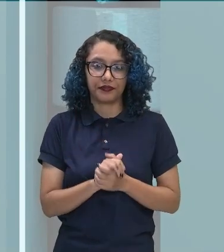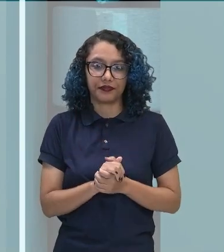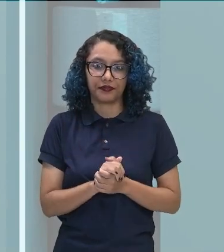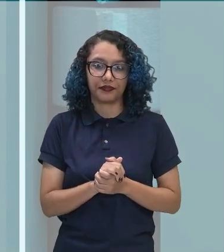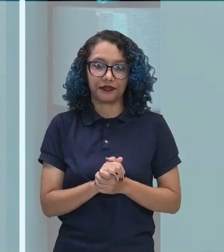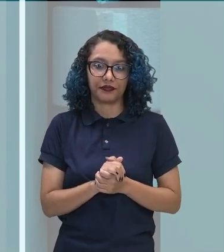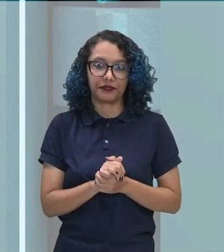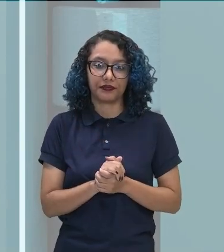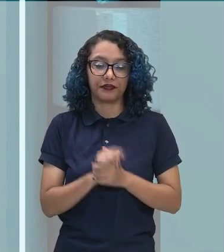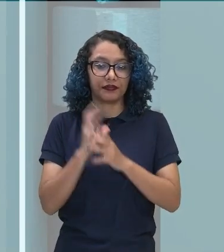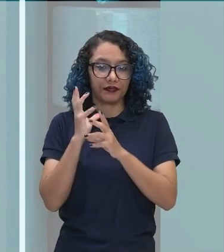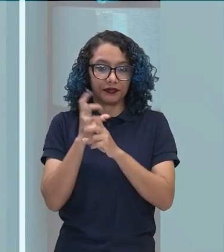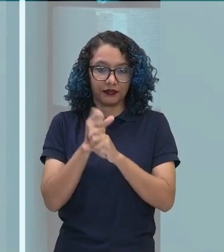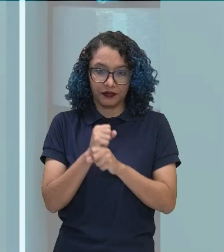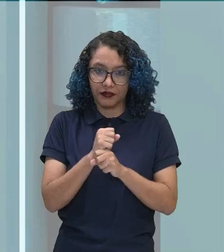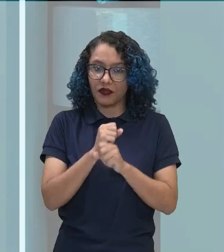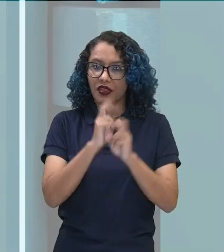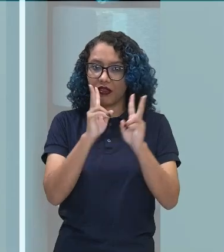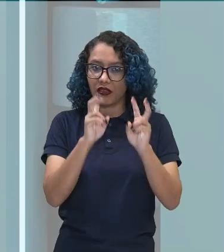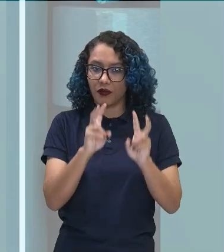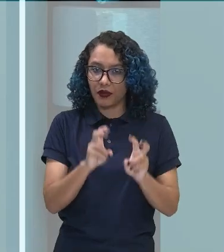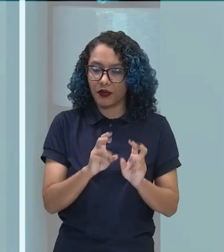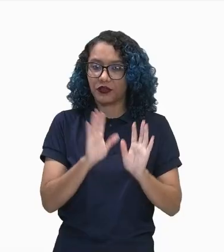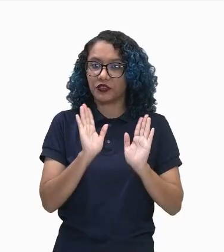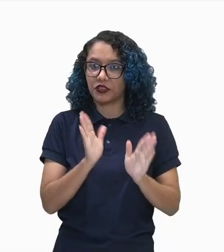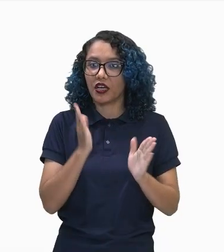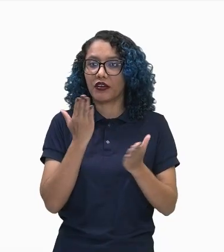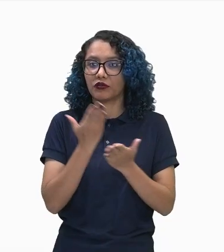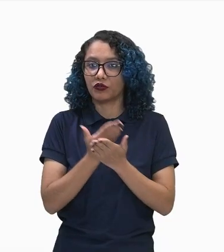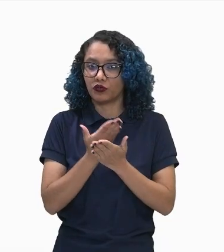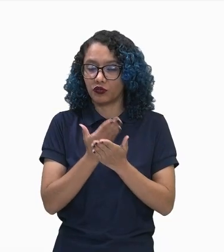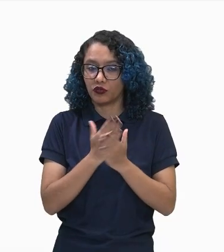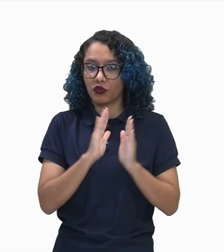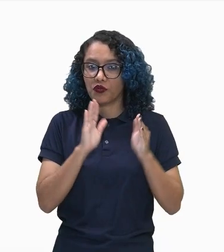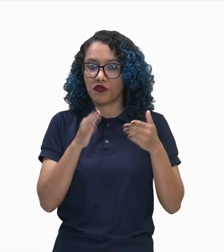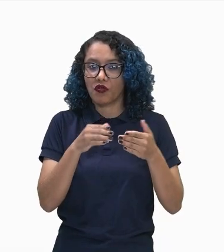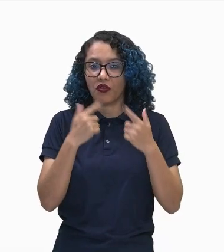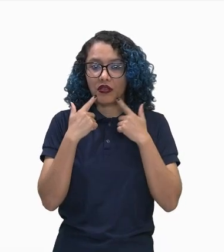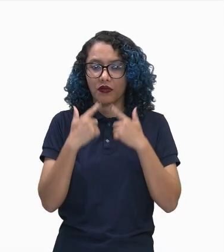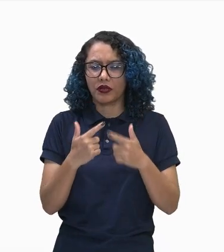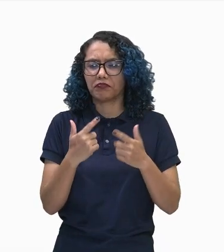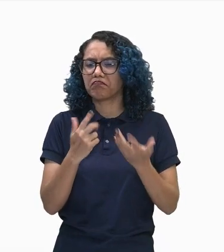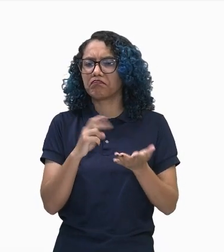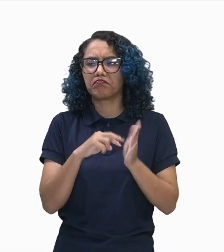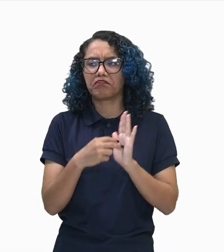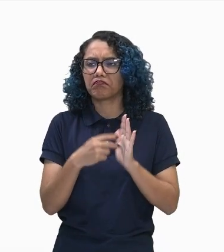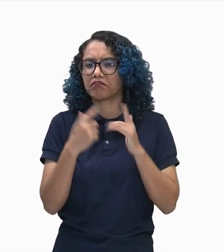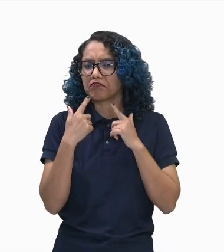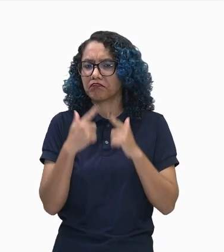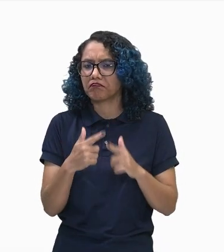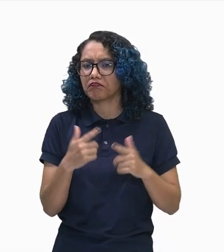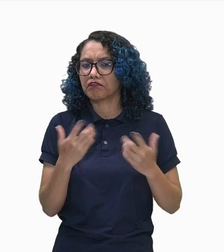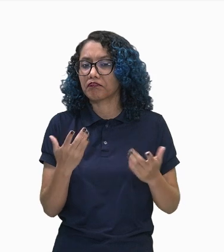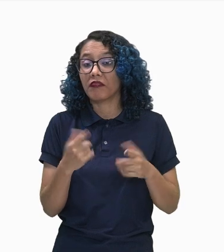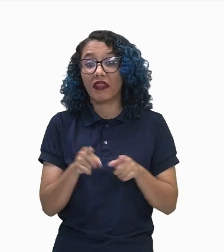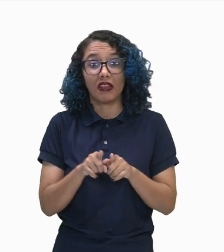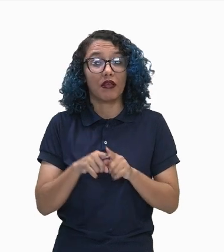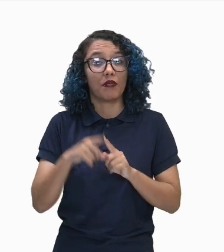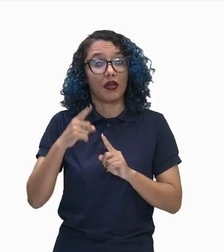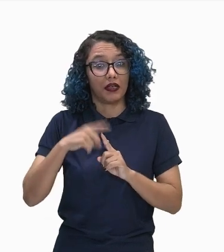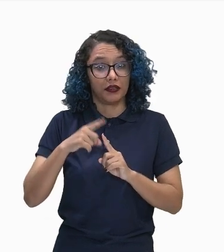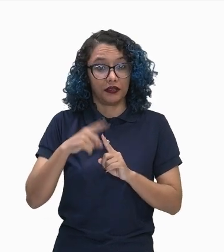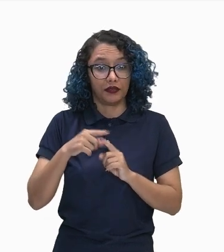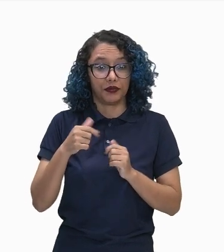pequena revisão daquilo que nós já estudamos sobre linguagem. O que é linguagem, né? O que é e os tipos